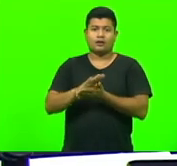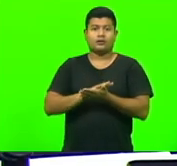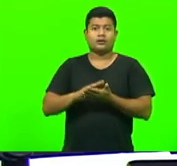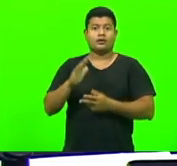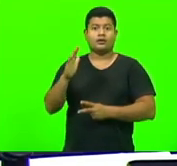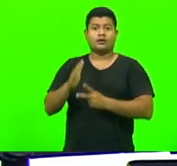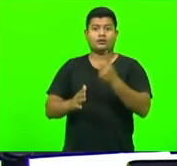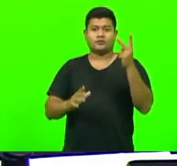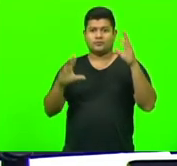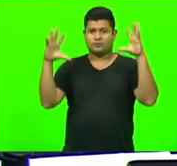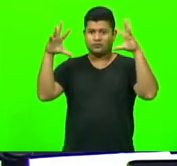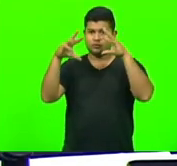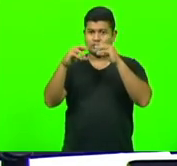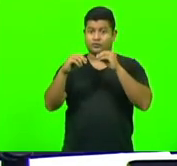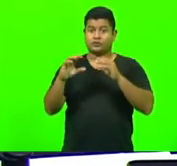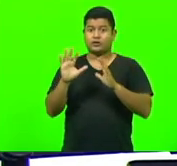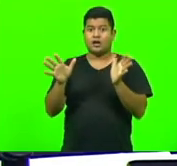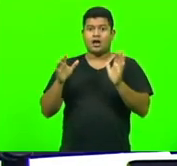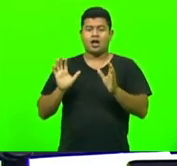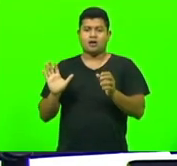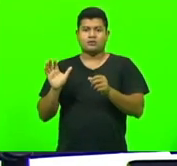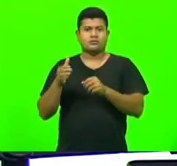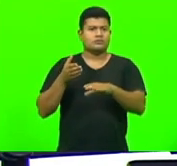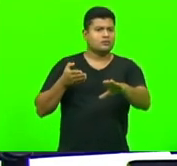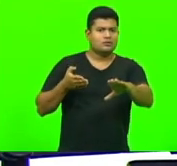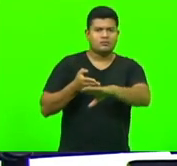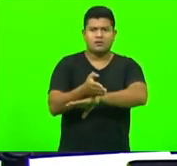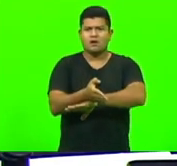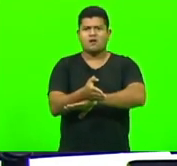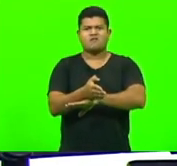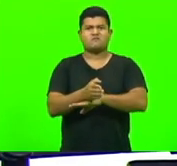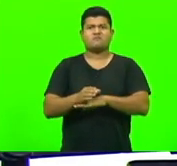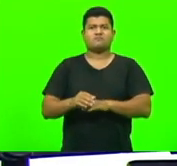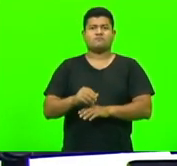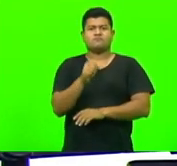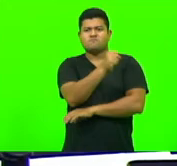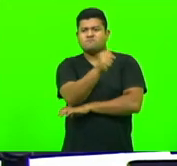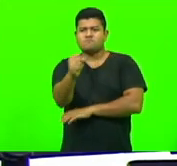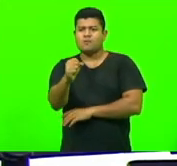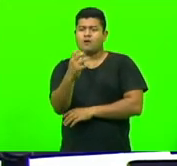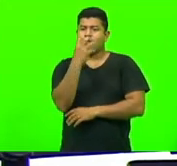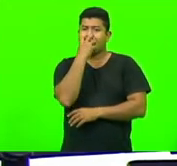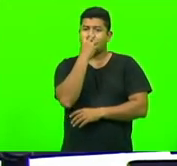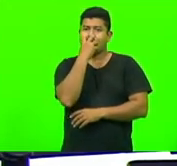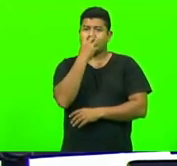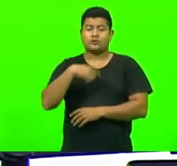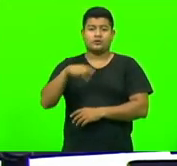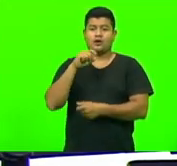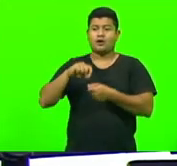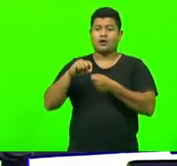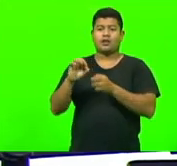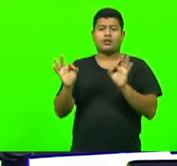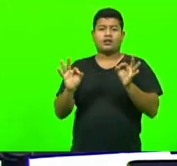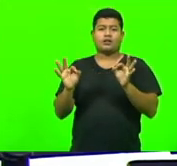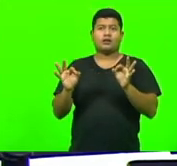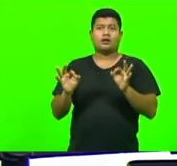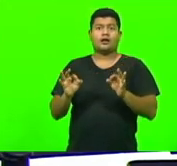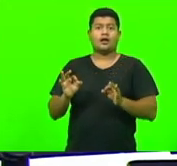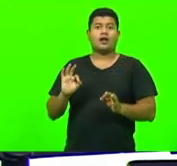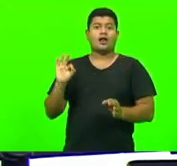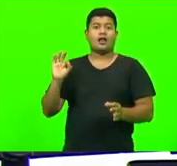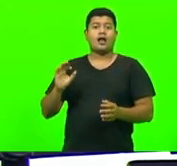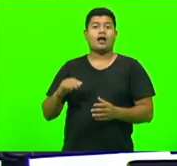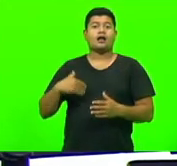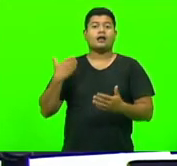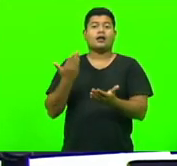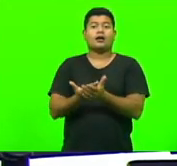noite, já não se escondem, pisam nas flores, matam o nosso cão e não fizemos nada. Até que um dia,